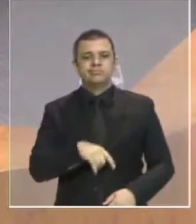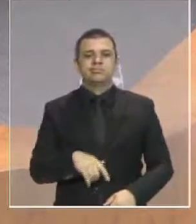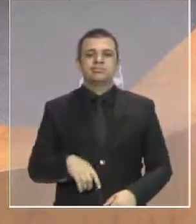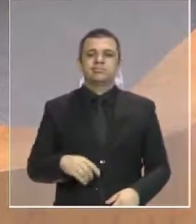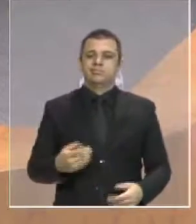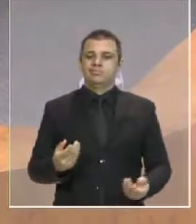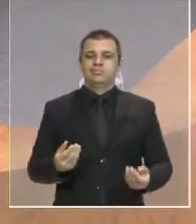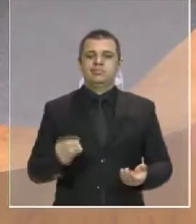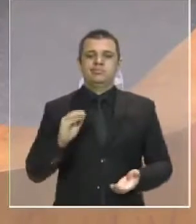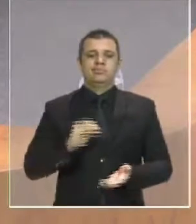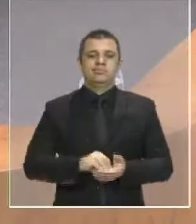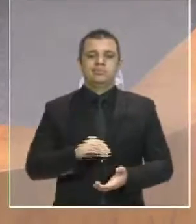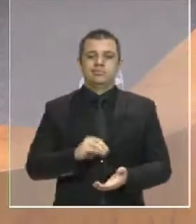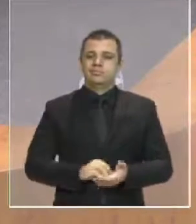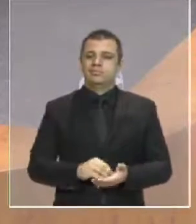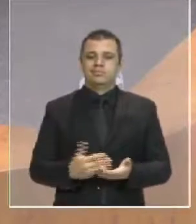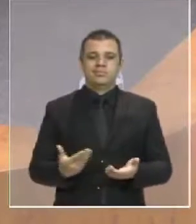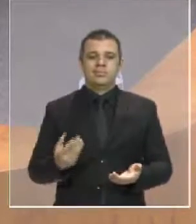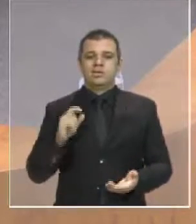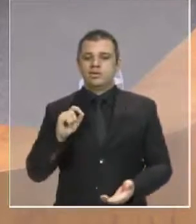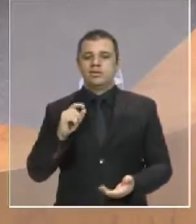má-fé desmedida.